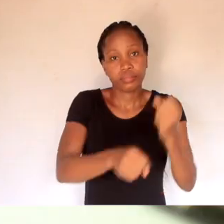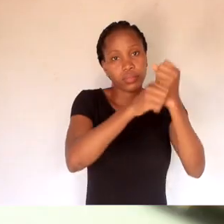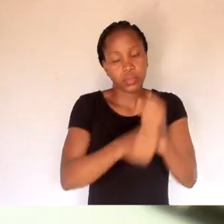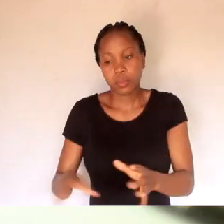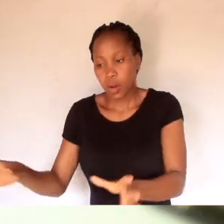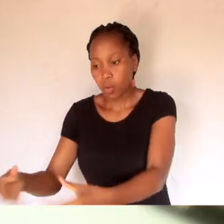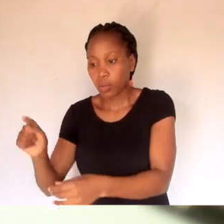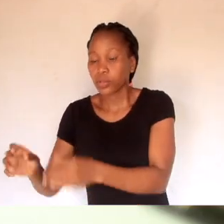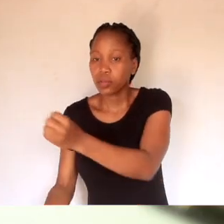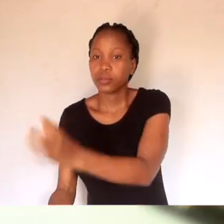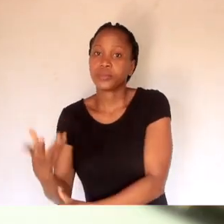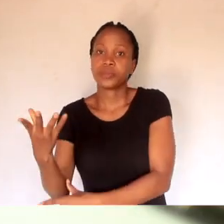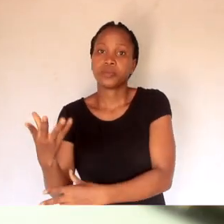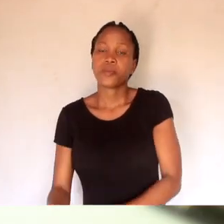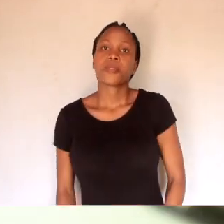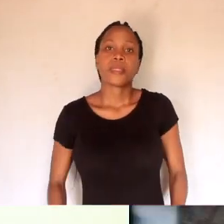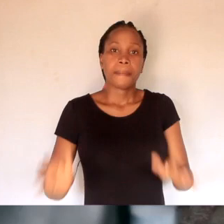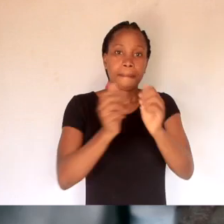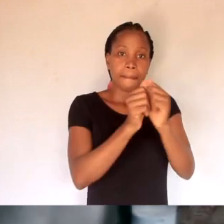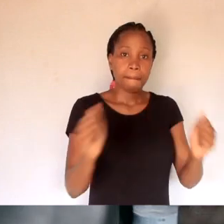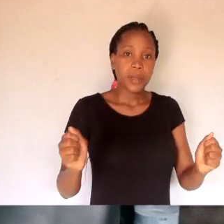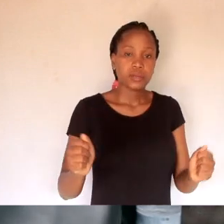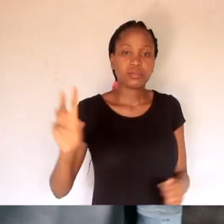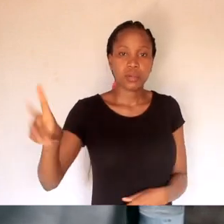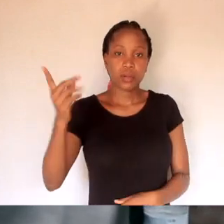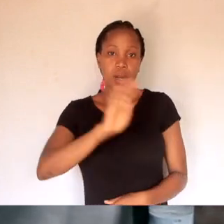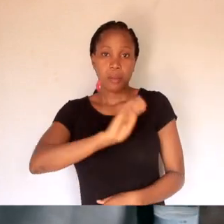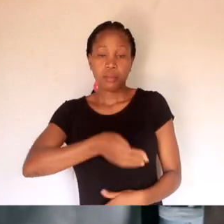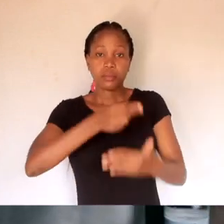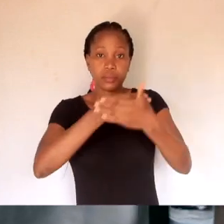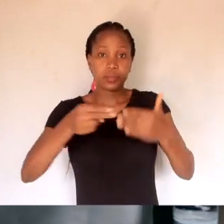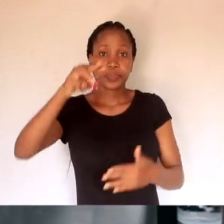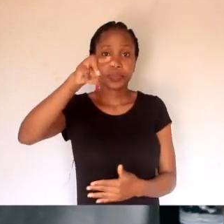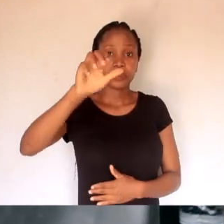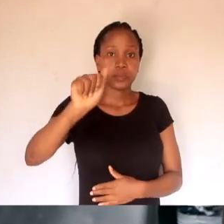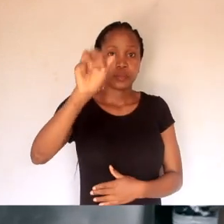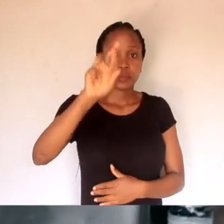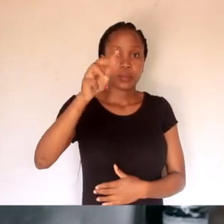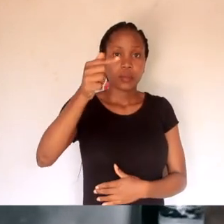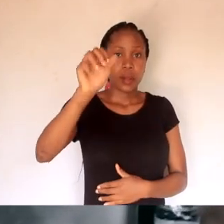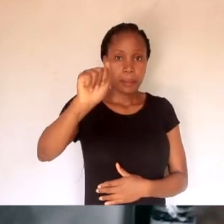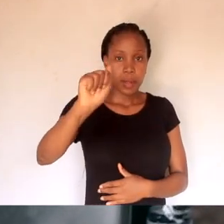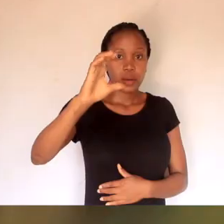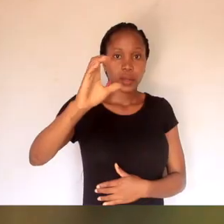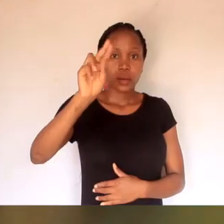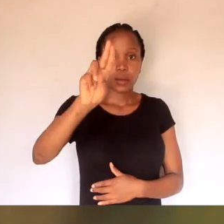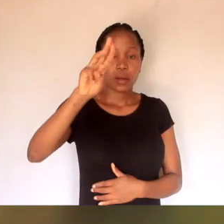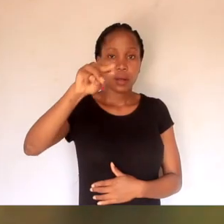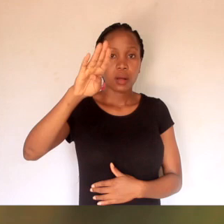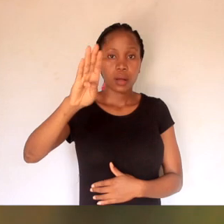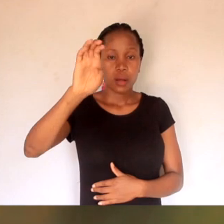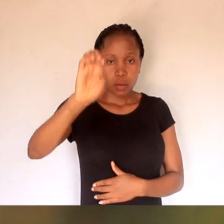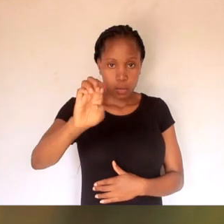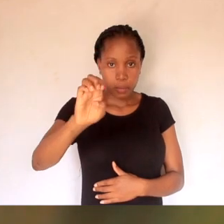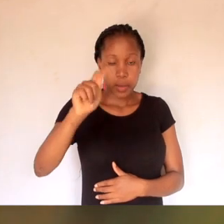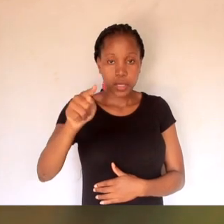rede. Mas tinha por baixo a Marta Cumbe, que estava a chefiar um certo departamento. E na altura,